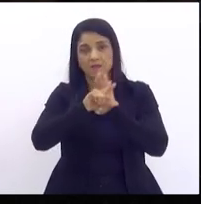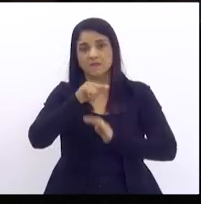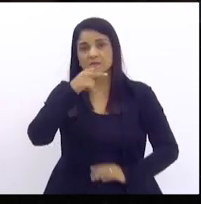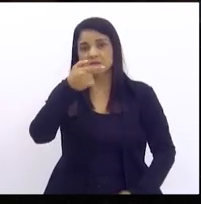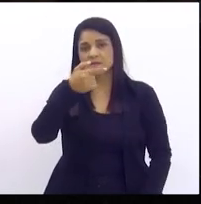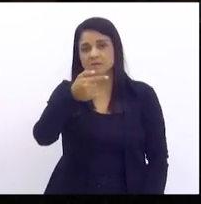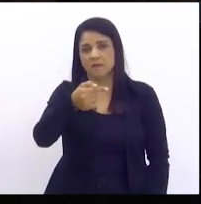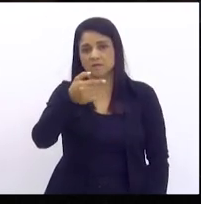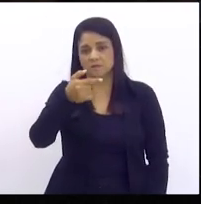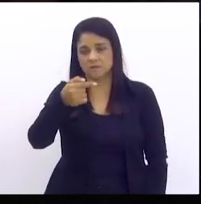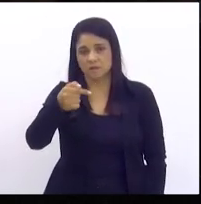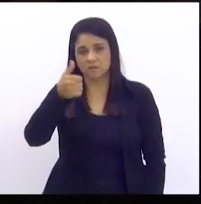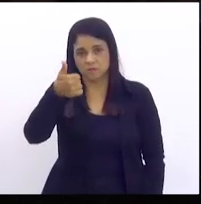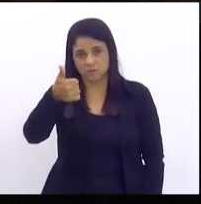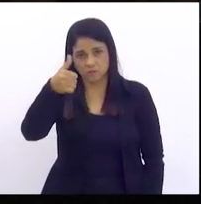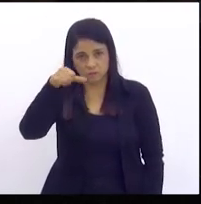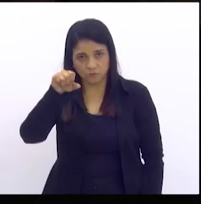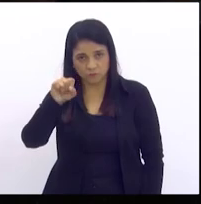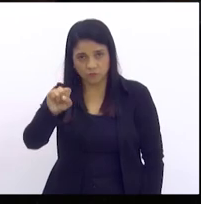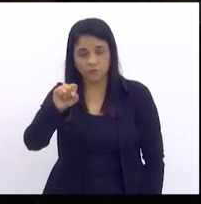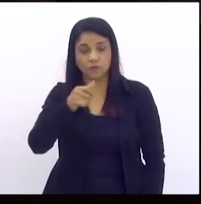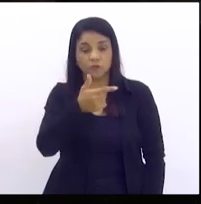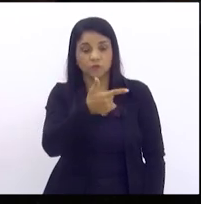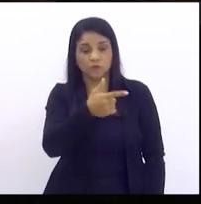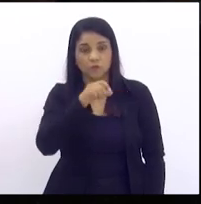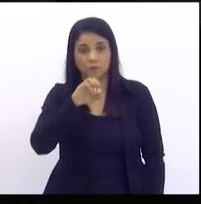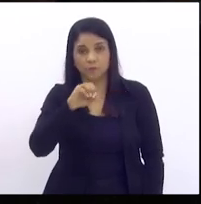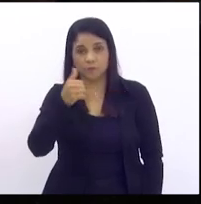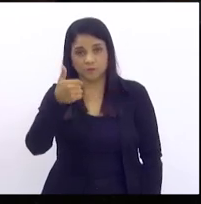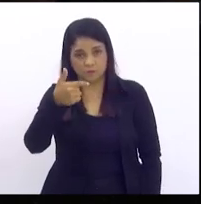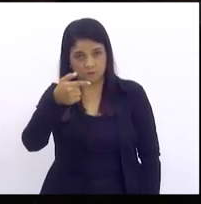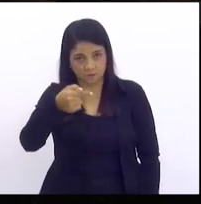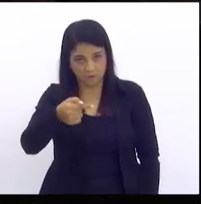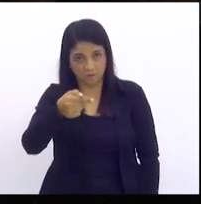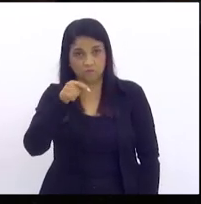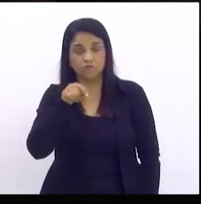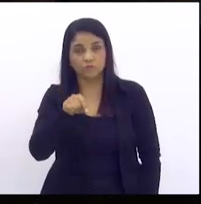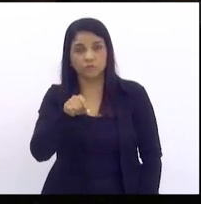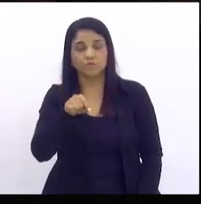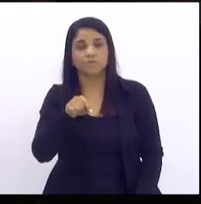7718. De 2017,